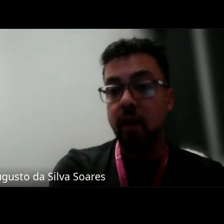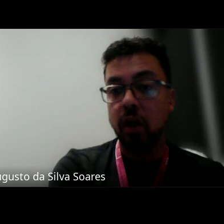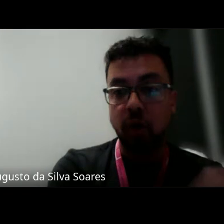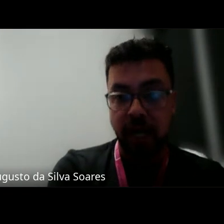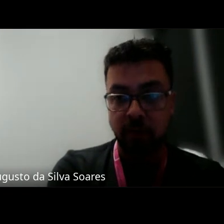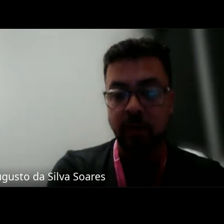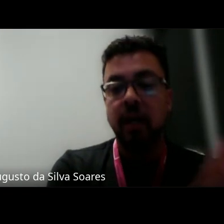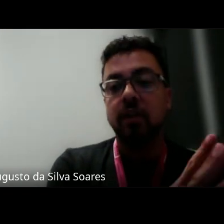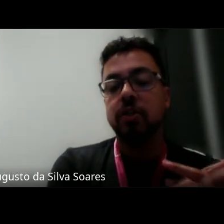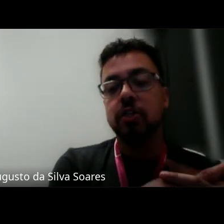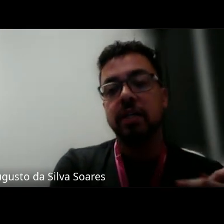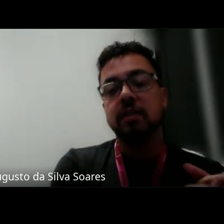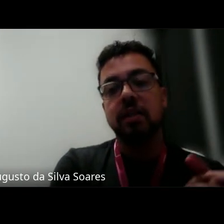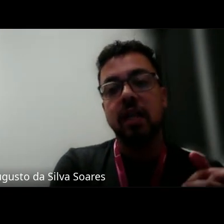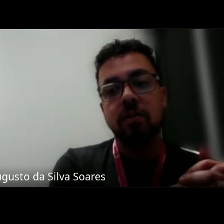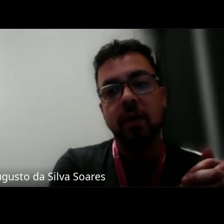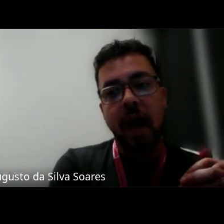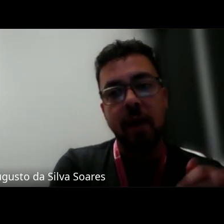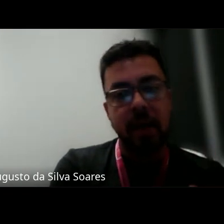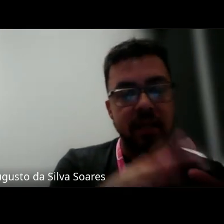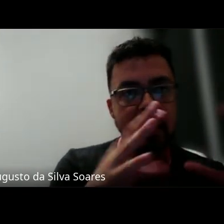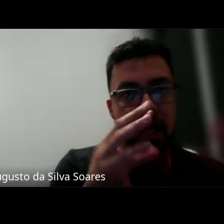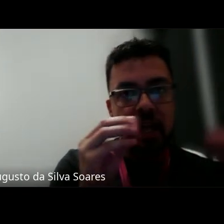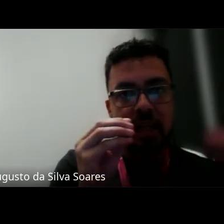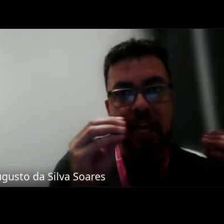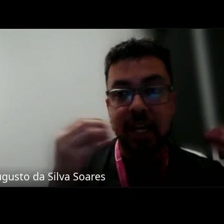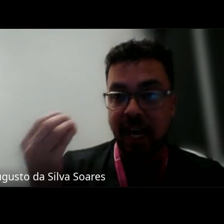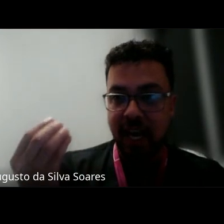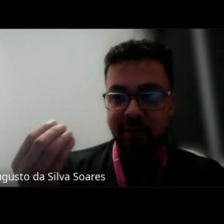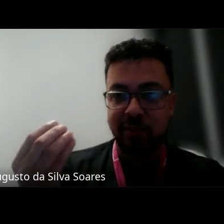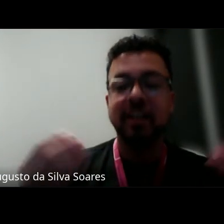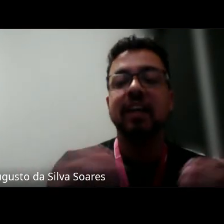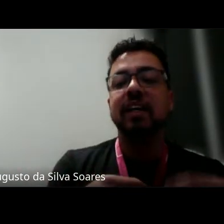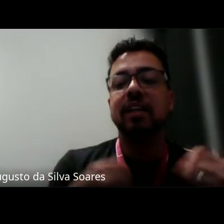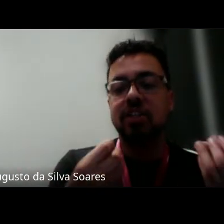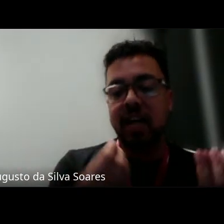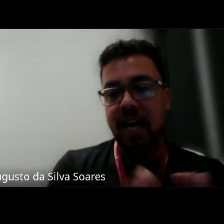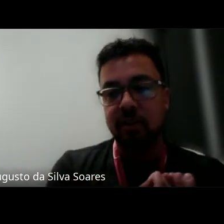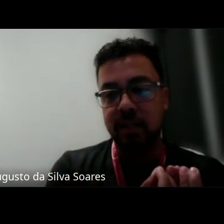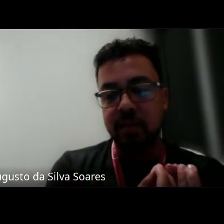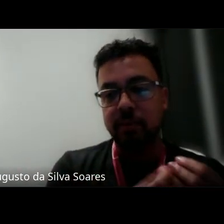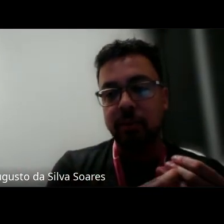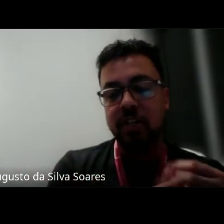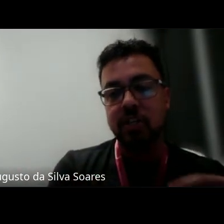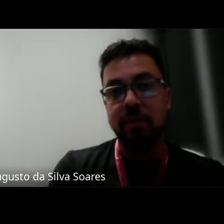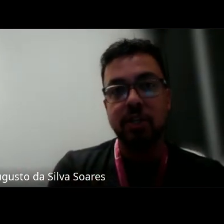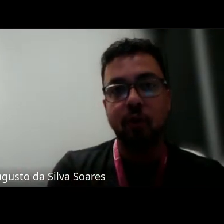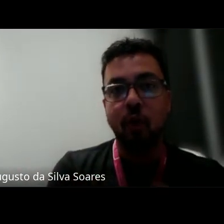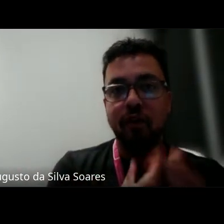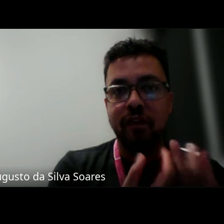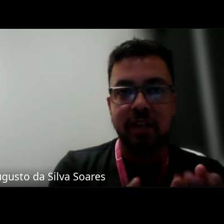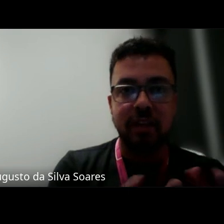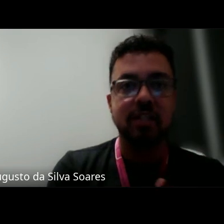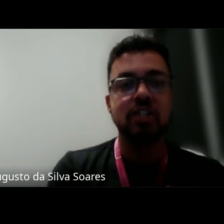roupa local. Então, a gente precisa ter esse olhar mais delicado e dedicado a isso, porque a gente está mexendo